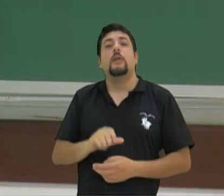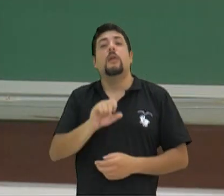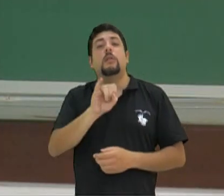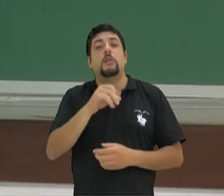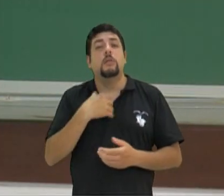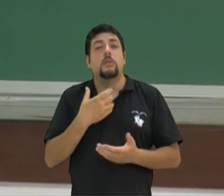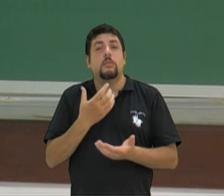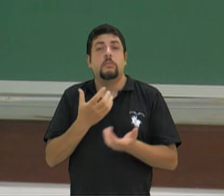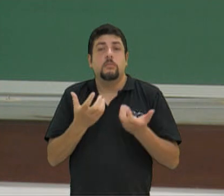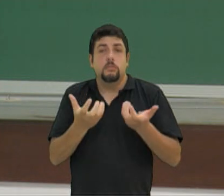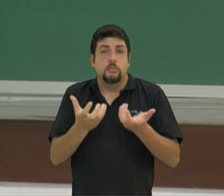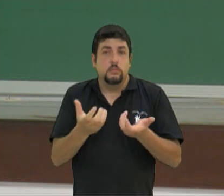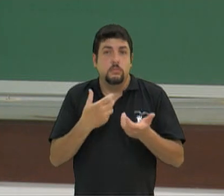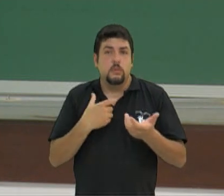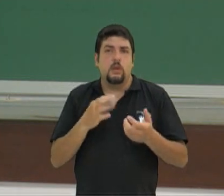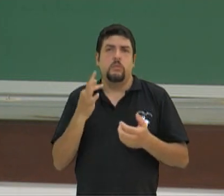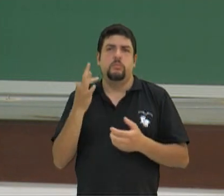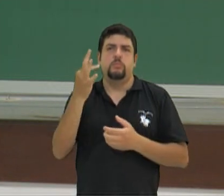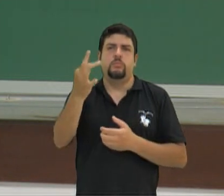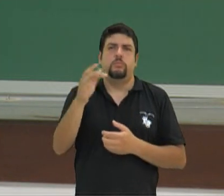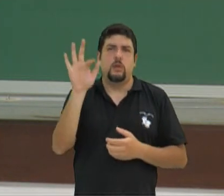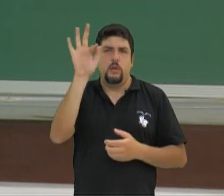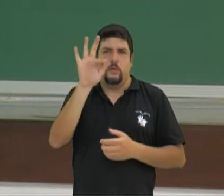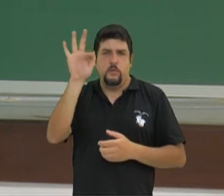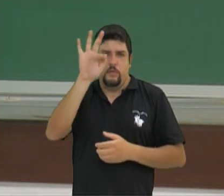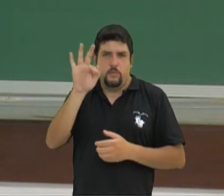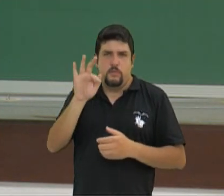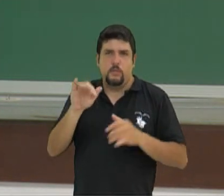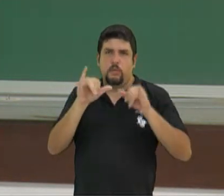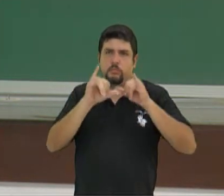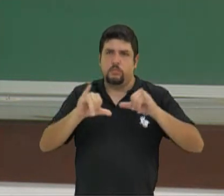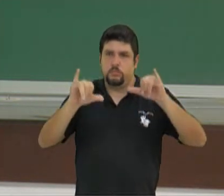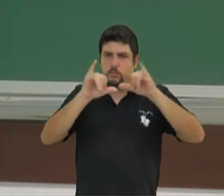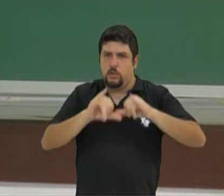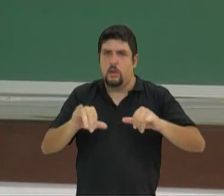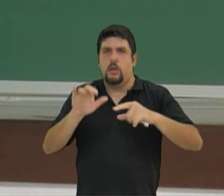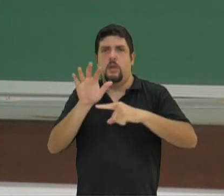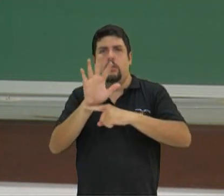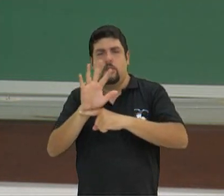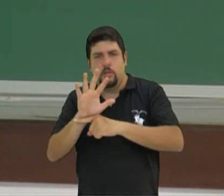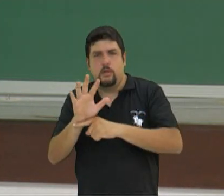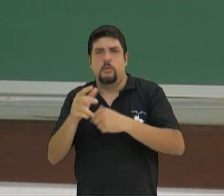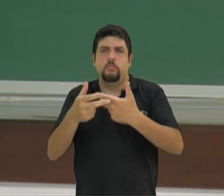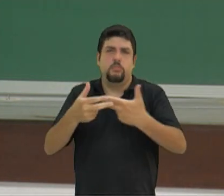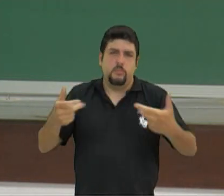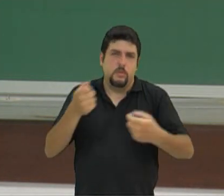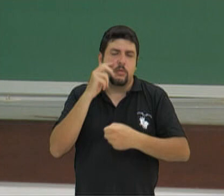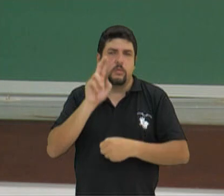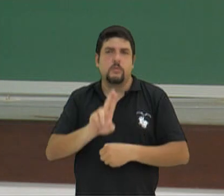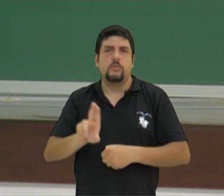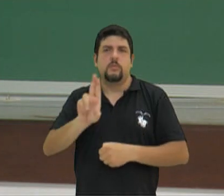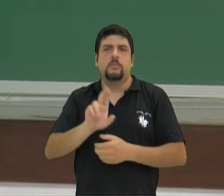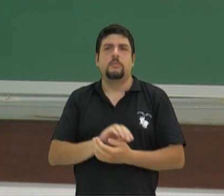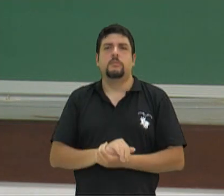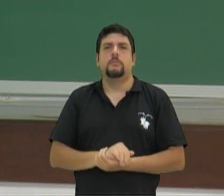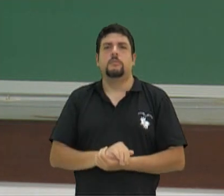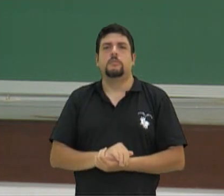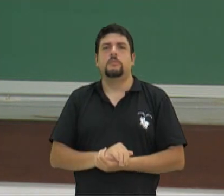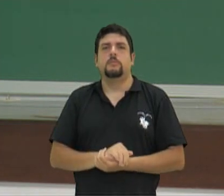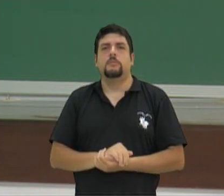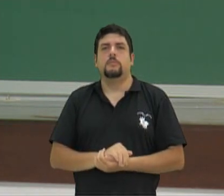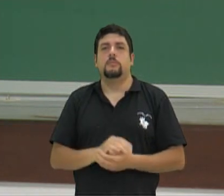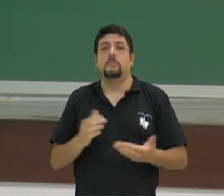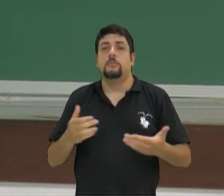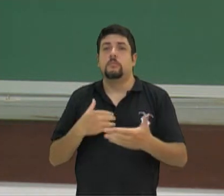faculdade de publicidade, de design, até de cinema, vai ter que fazer muito storyboard, viu, hein, pessoal? Vale a pena, tá? Então vamos agora ver o que